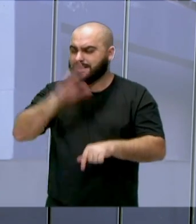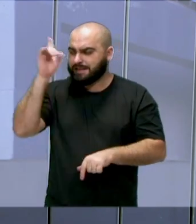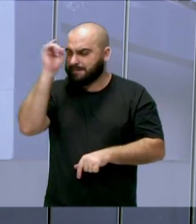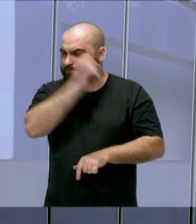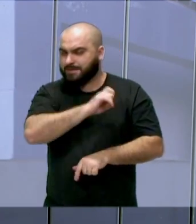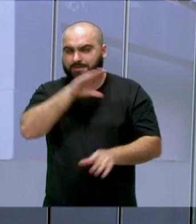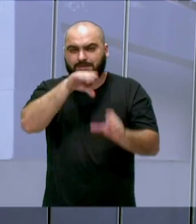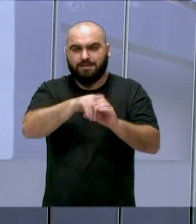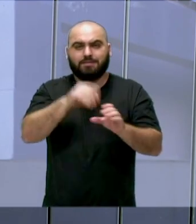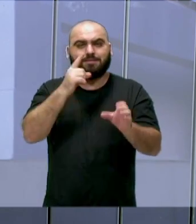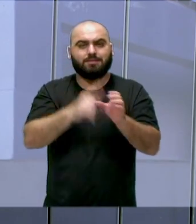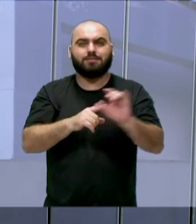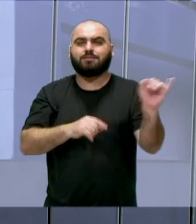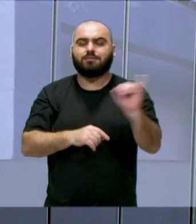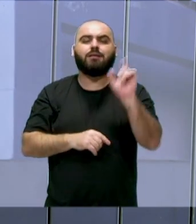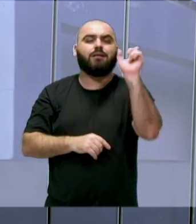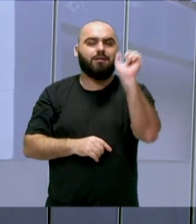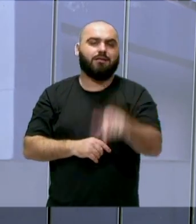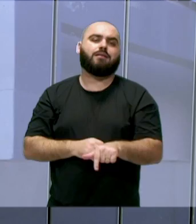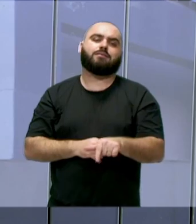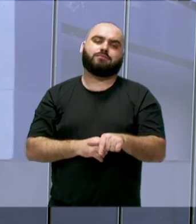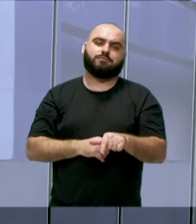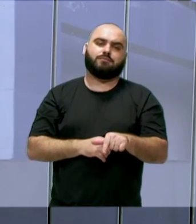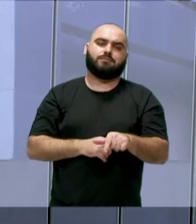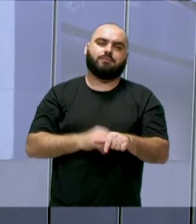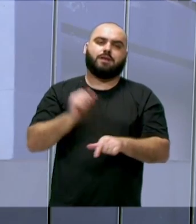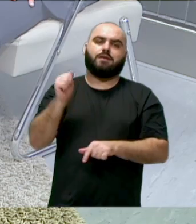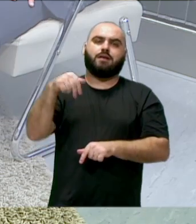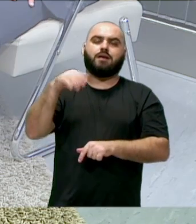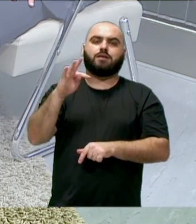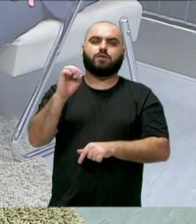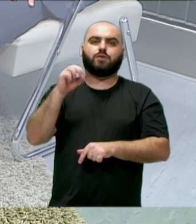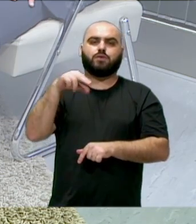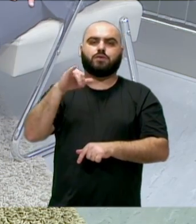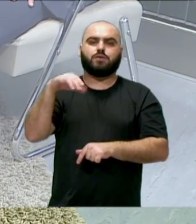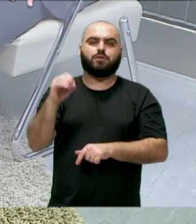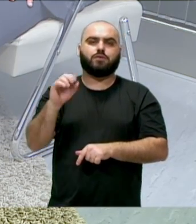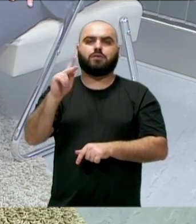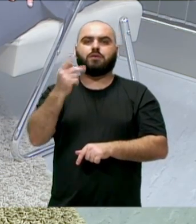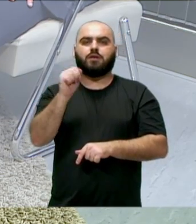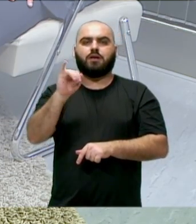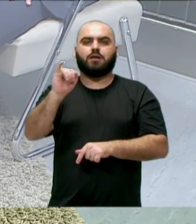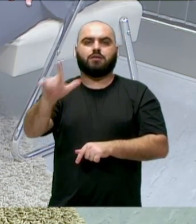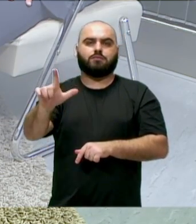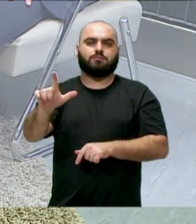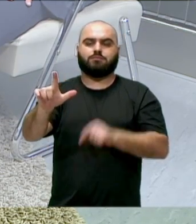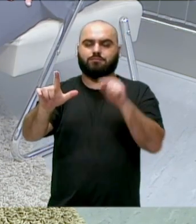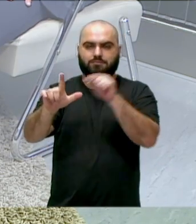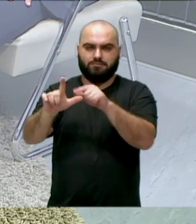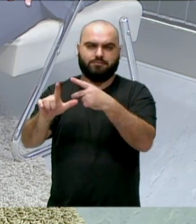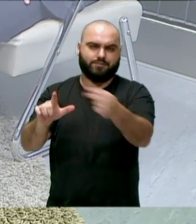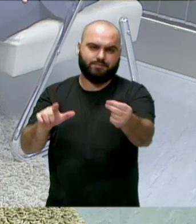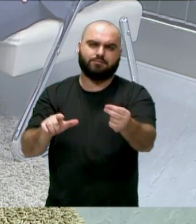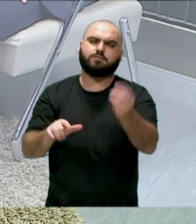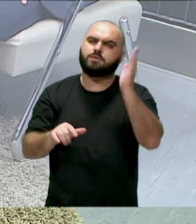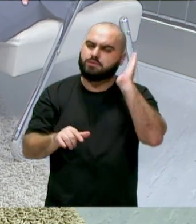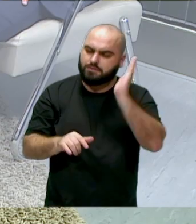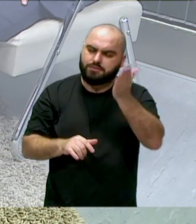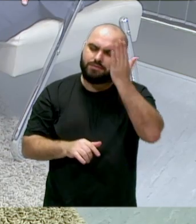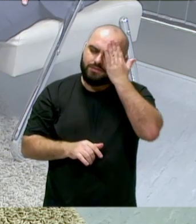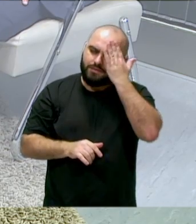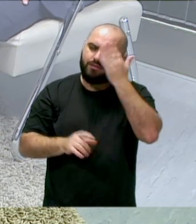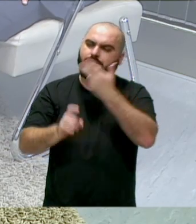Itajaí é a saída da Antônio Raio. Aquele trecho ali a gente tem que ter. Eu sei que tanto o